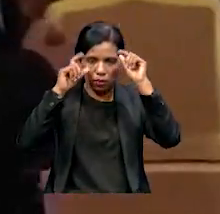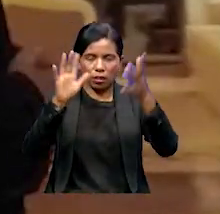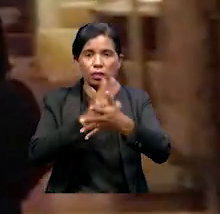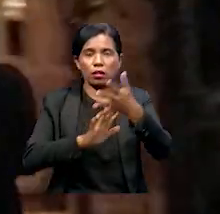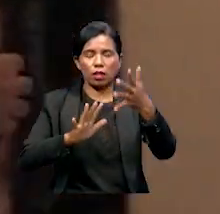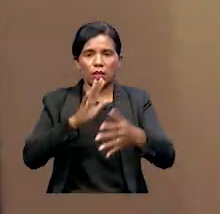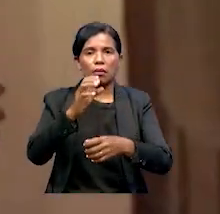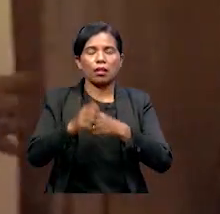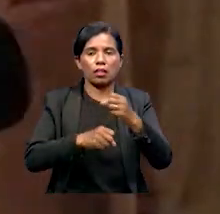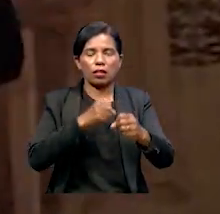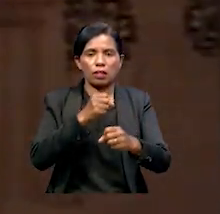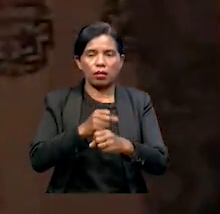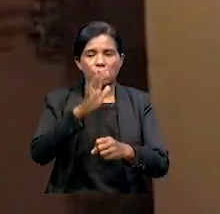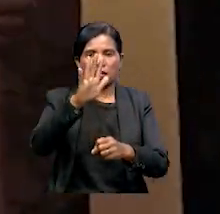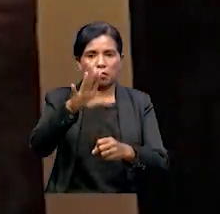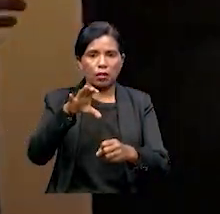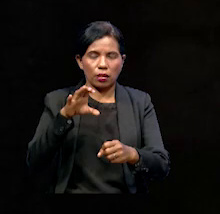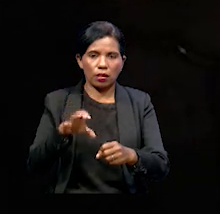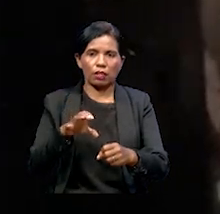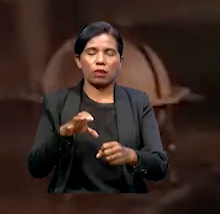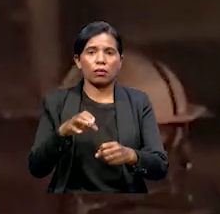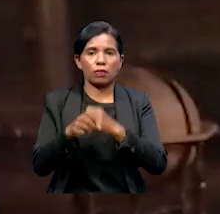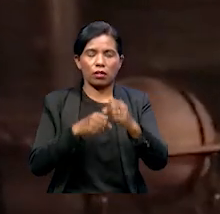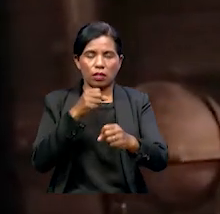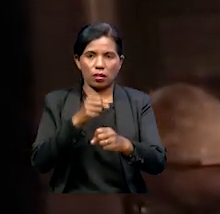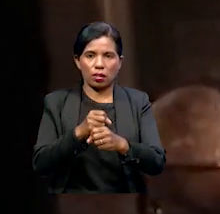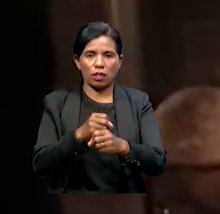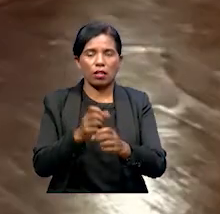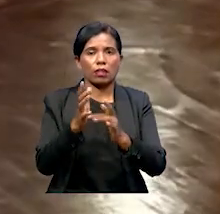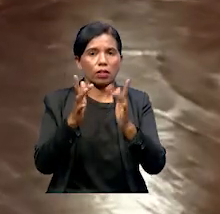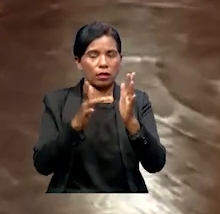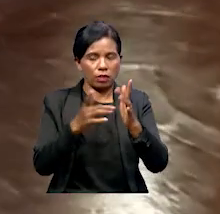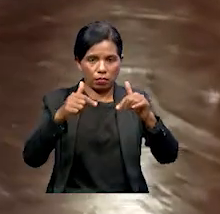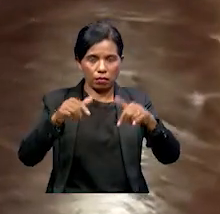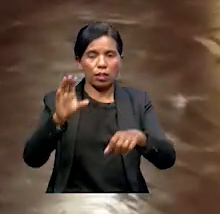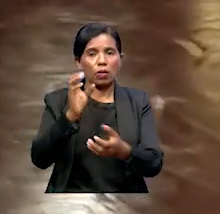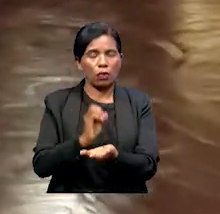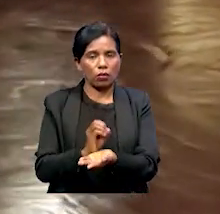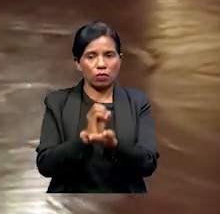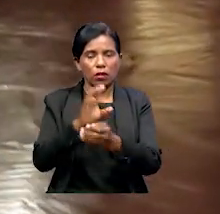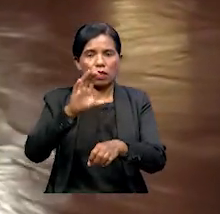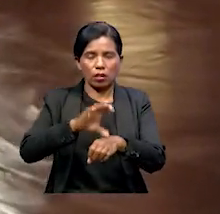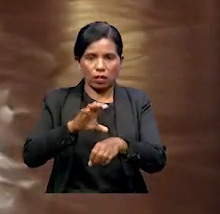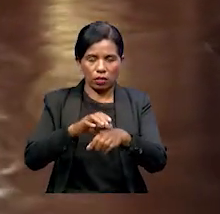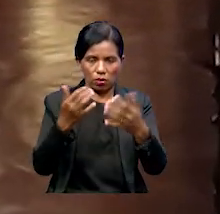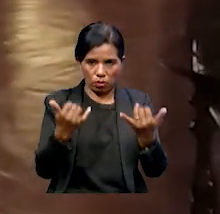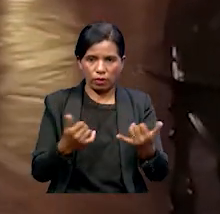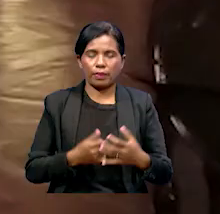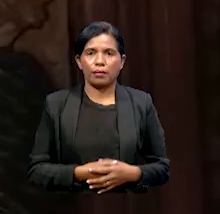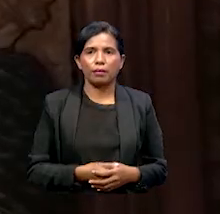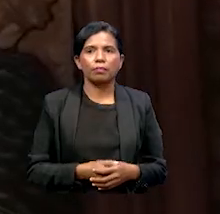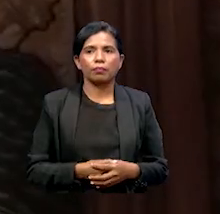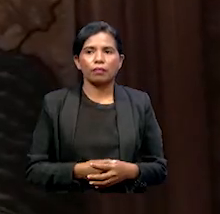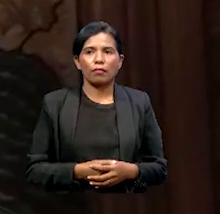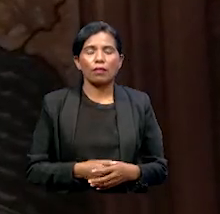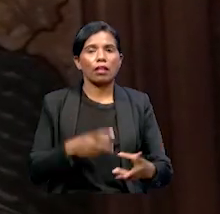missionário português, Tamamai Timor-Leste, Hahu, Husilifau e Kusi, Igreja Católica existe to'o hinloron. E